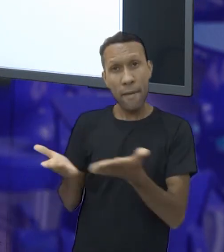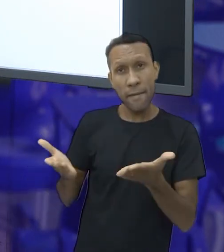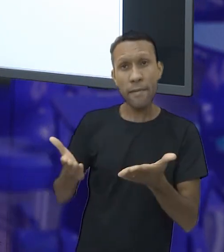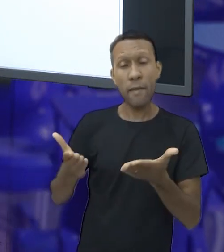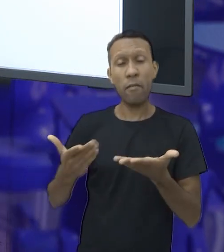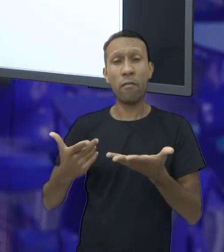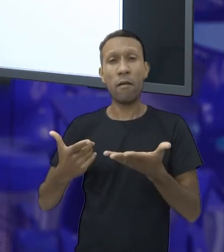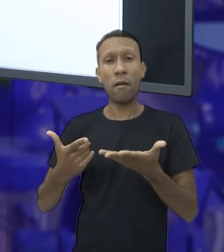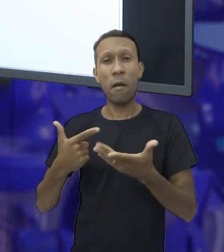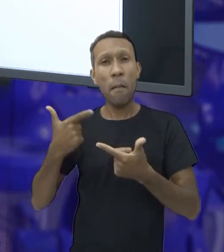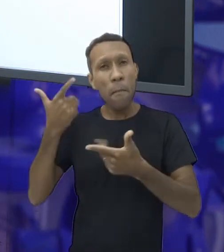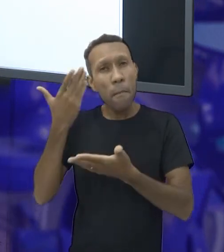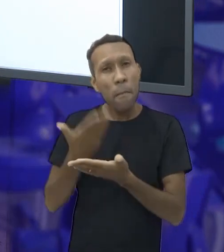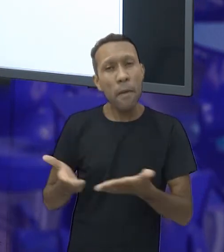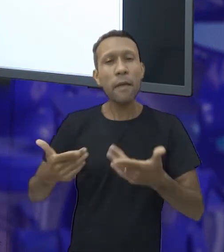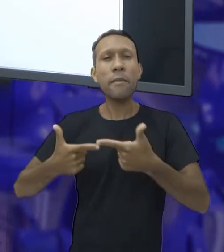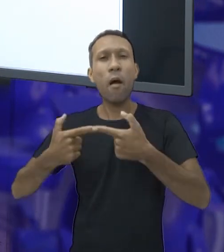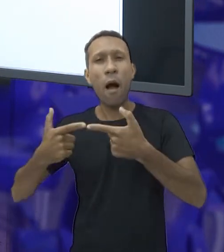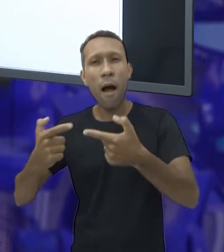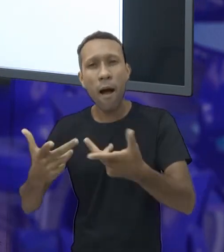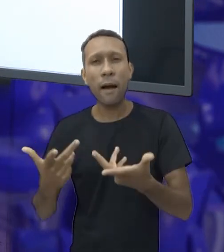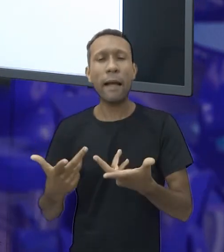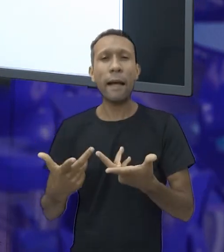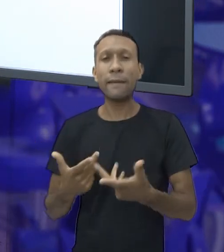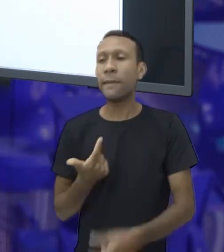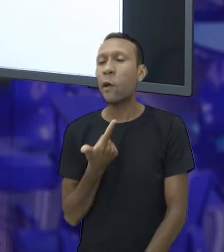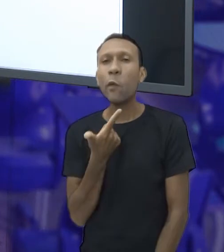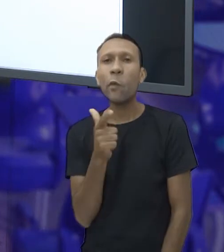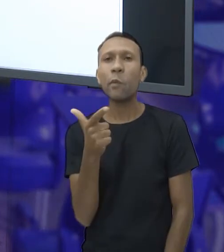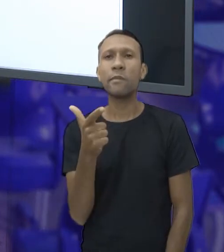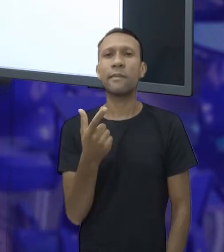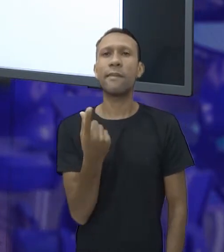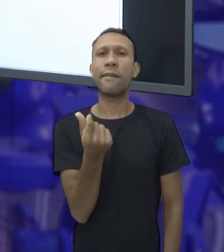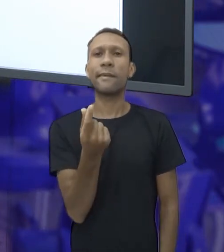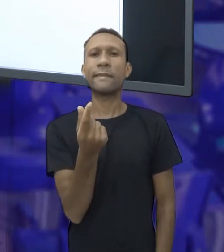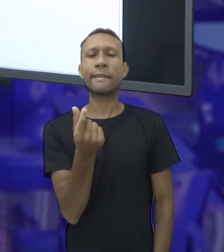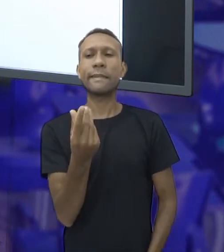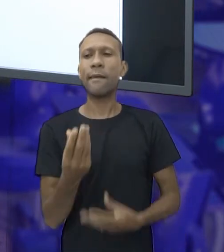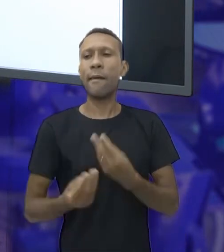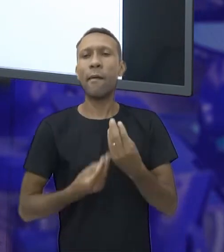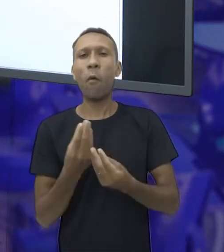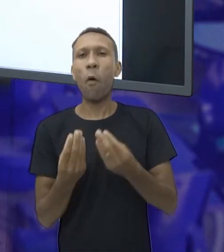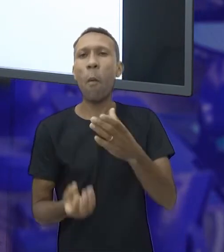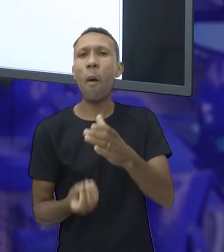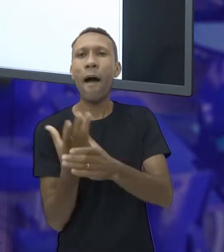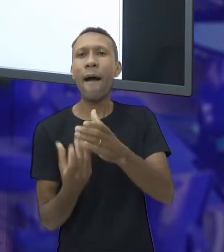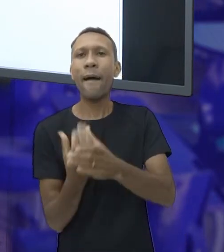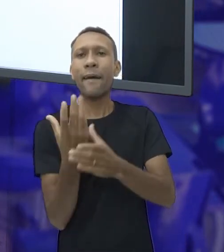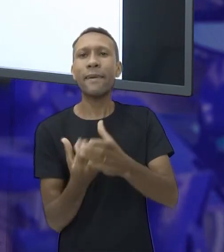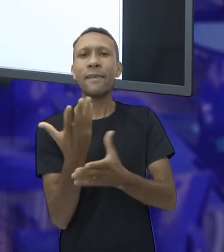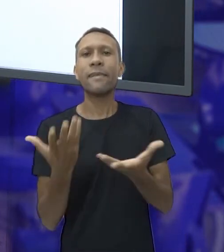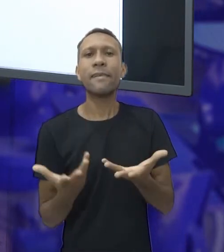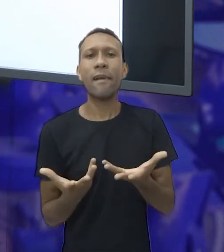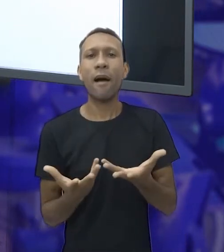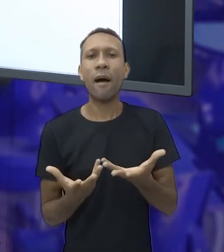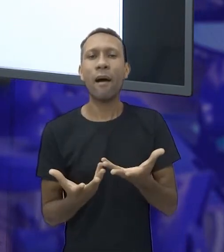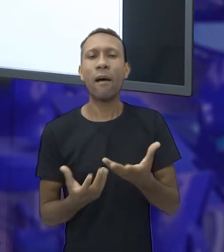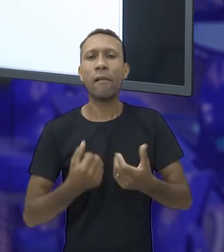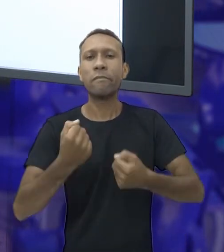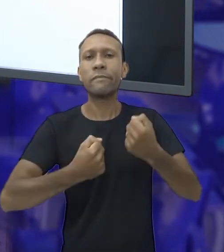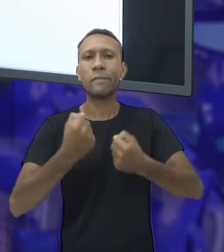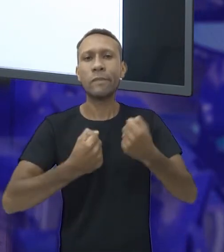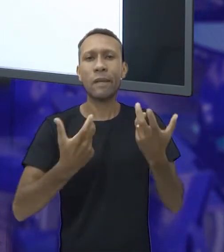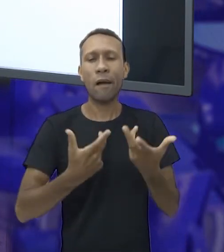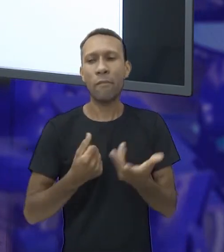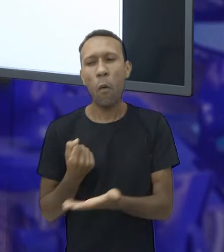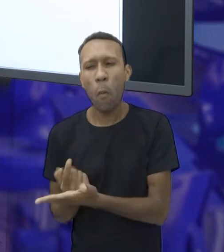e como ainda não tem, recursos naturais, né, propícios para a sua produção industrial. Ele comprava esses recursos,